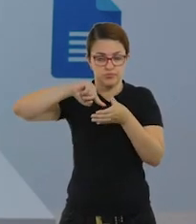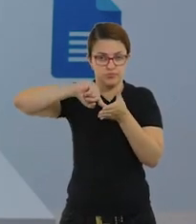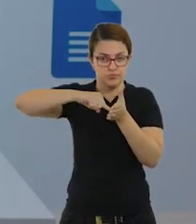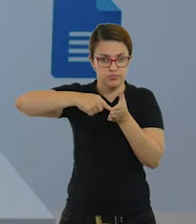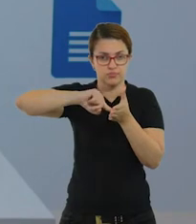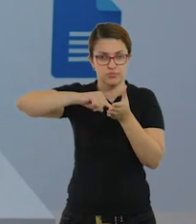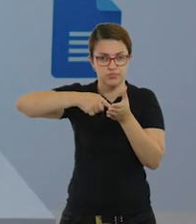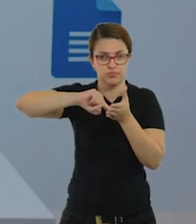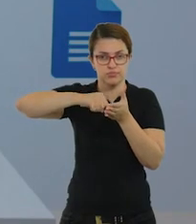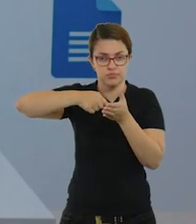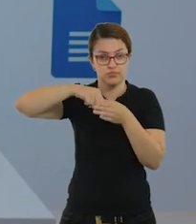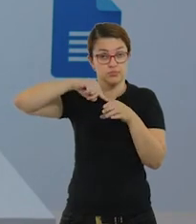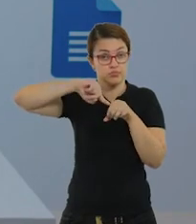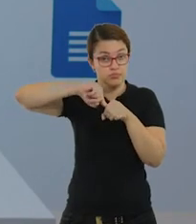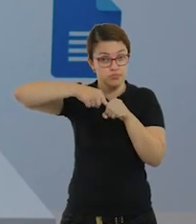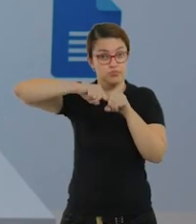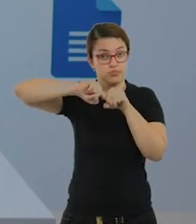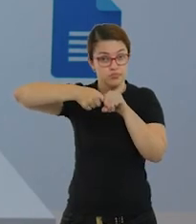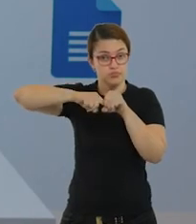furinho nele.